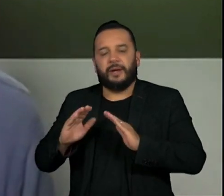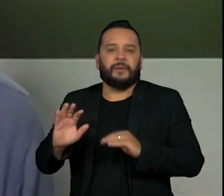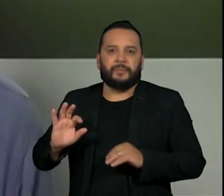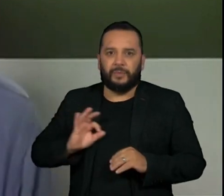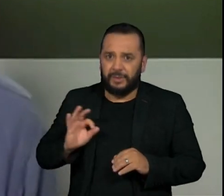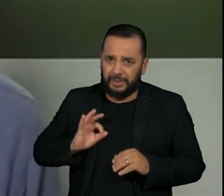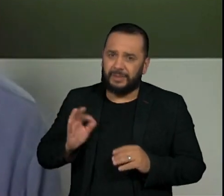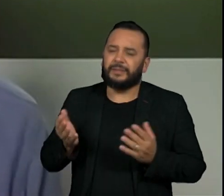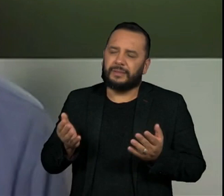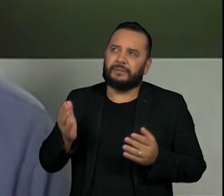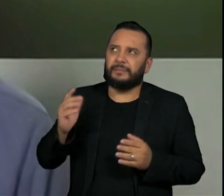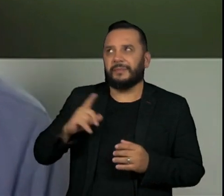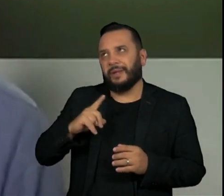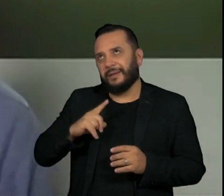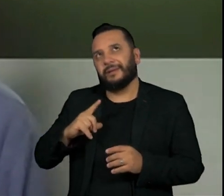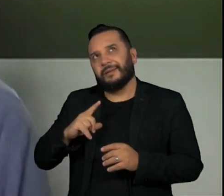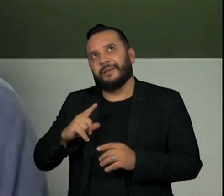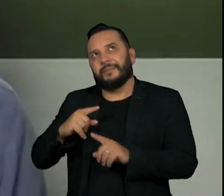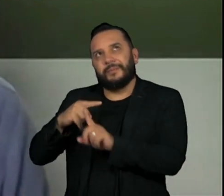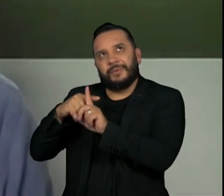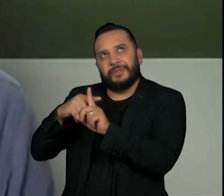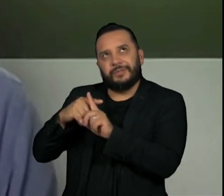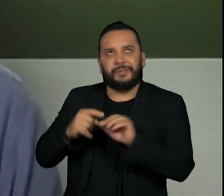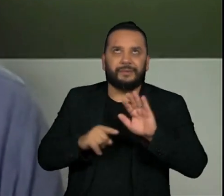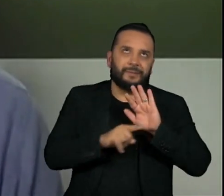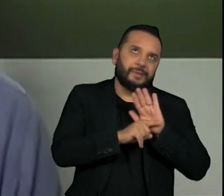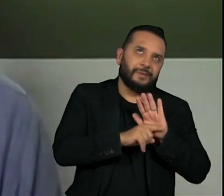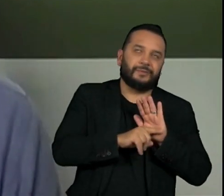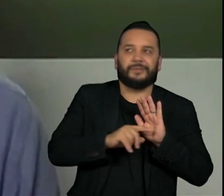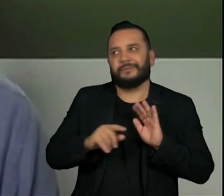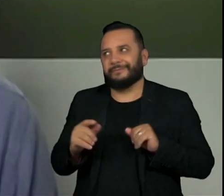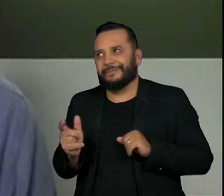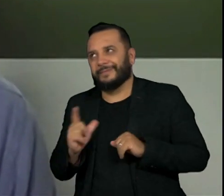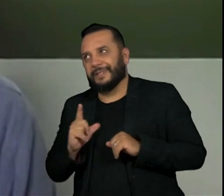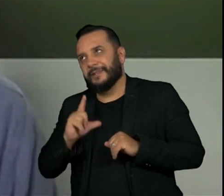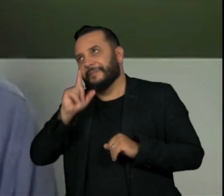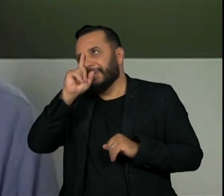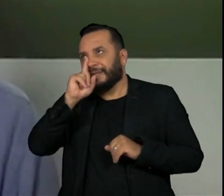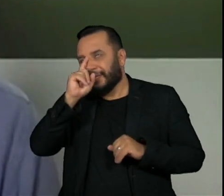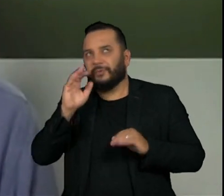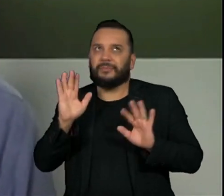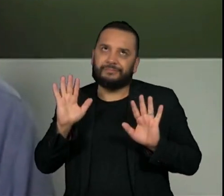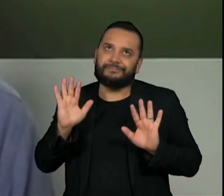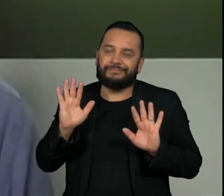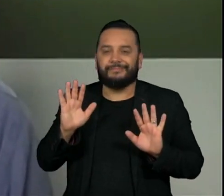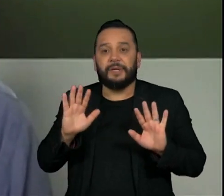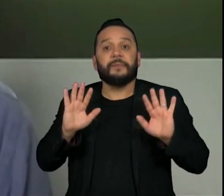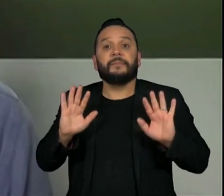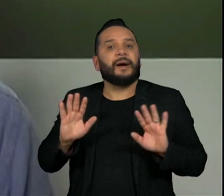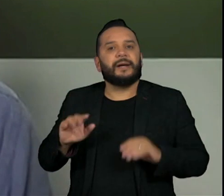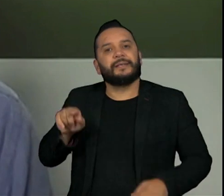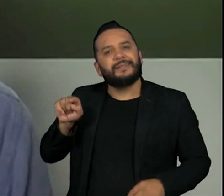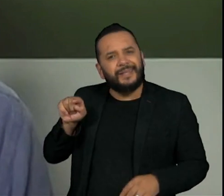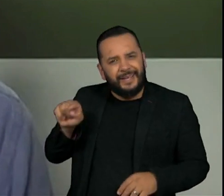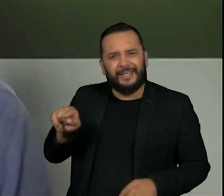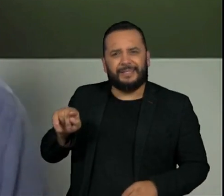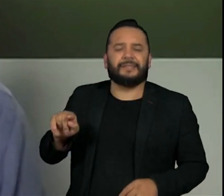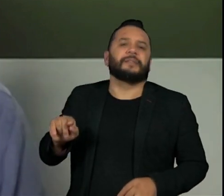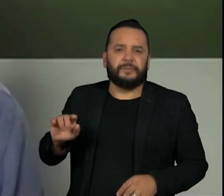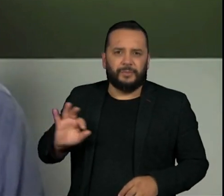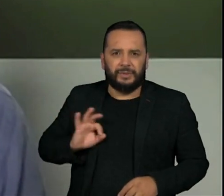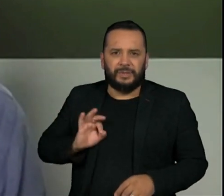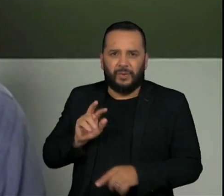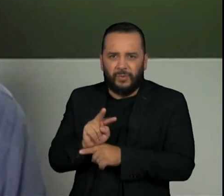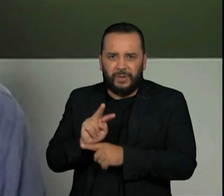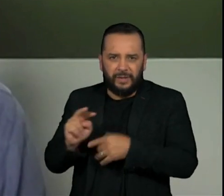desvantagens disso, todos os perigos, todos os aumentos de segurança que isso pode trazer, não é aquele policial que está cuidando do seu filho, é